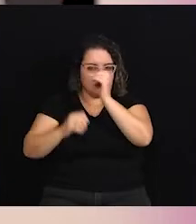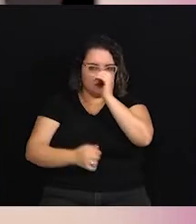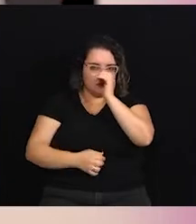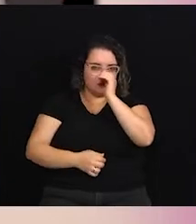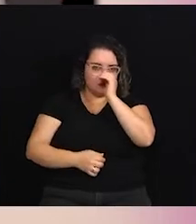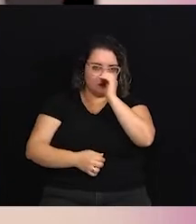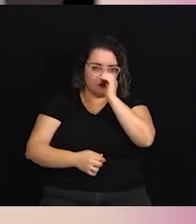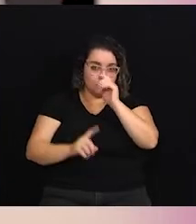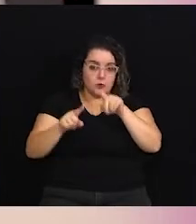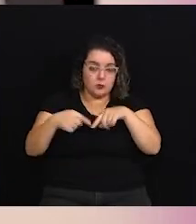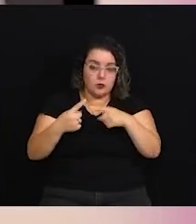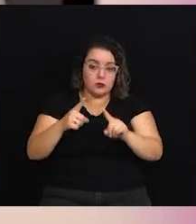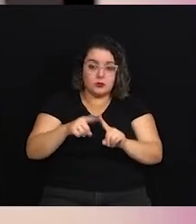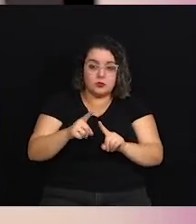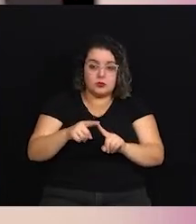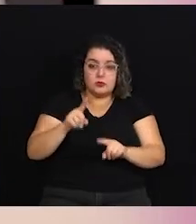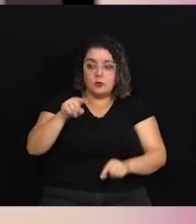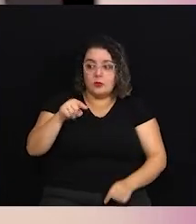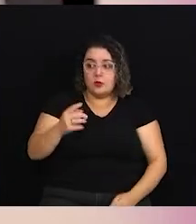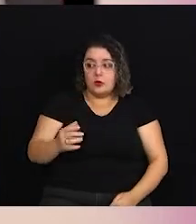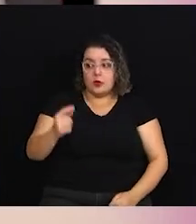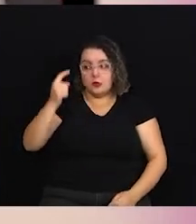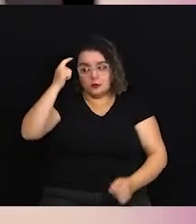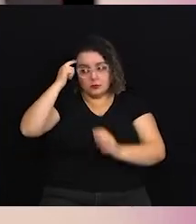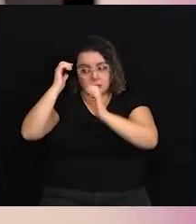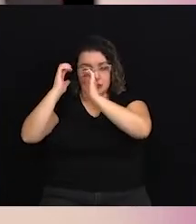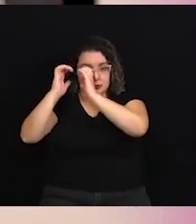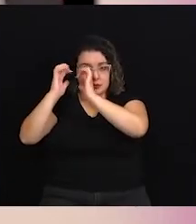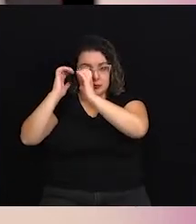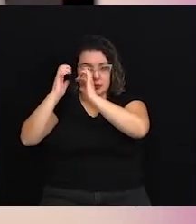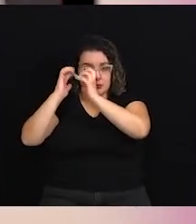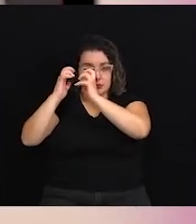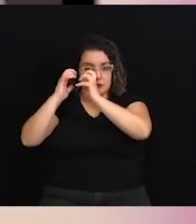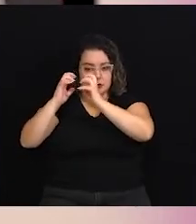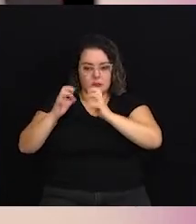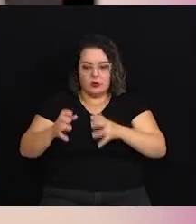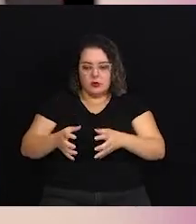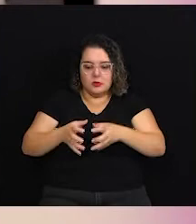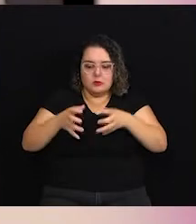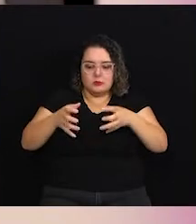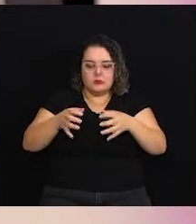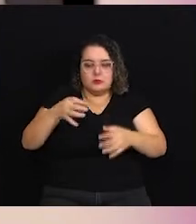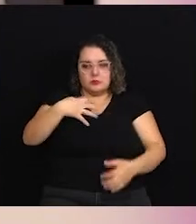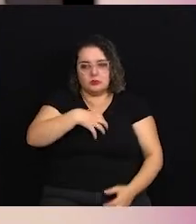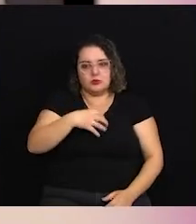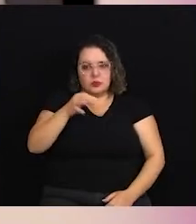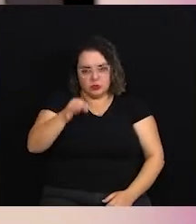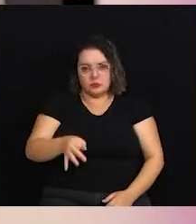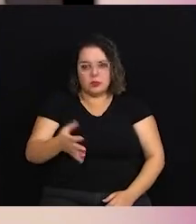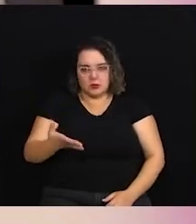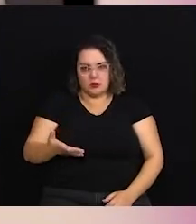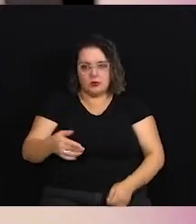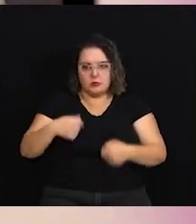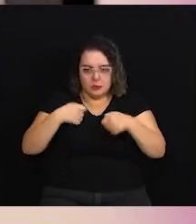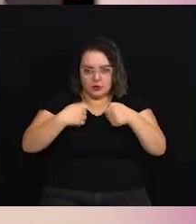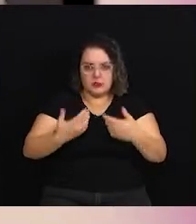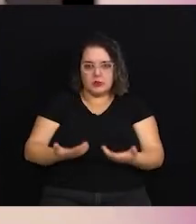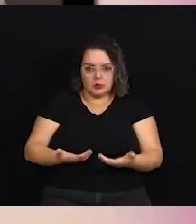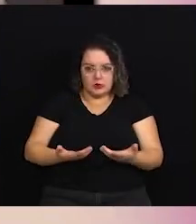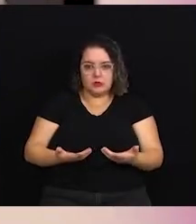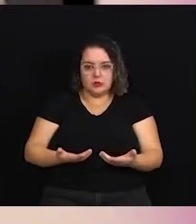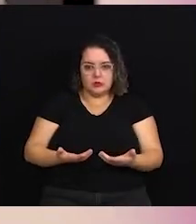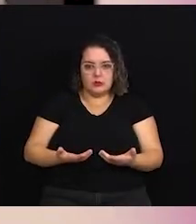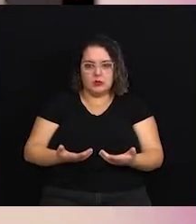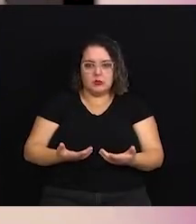outro tipo de lesão que é o cérebro não se formou de uma maneira como deveria e com